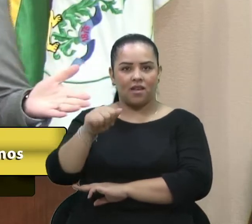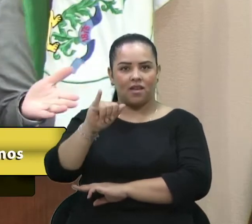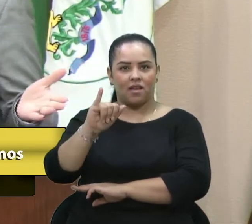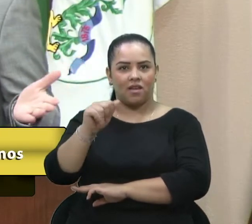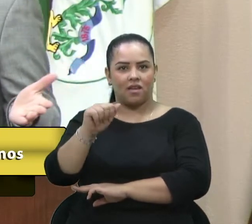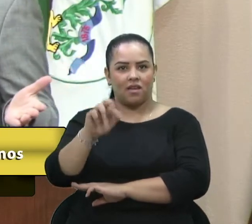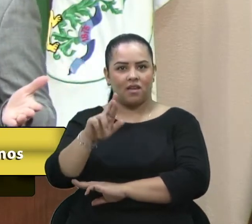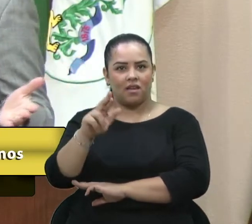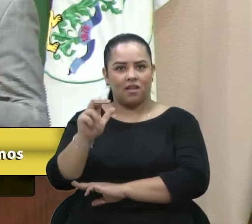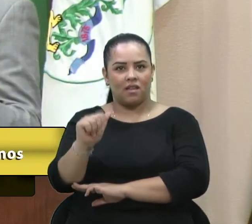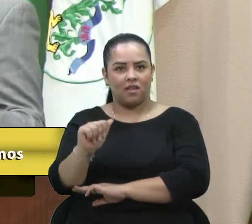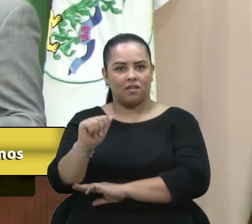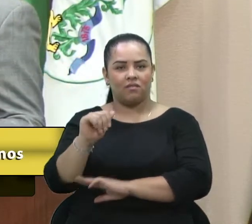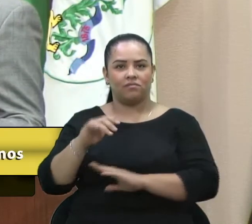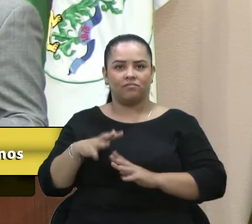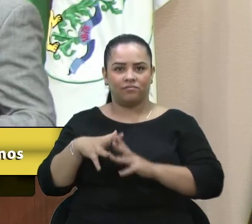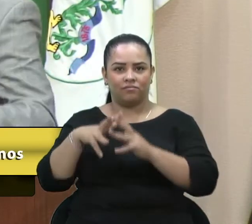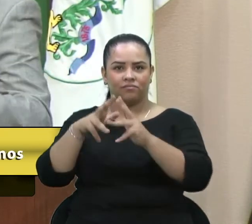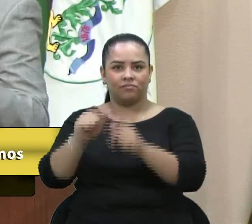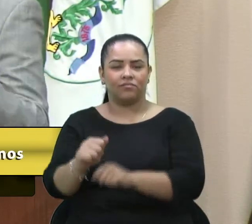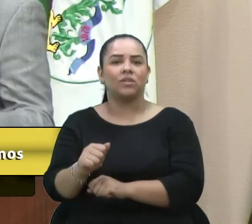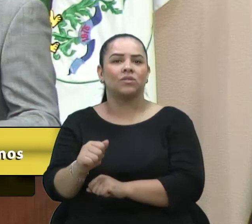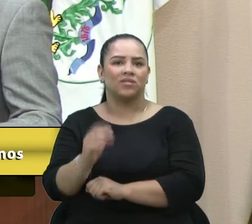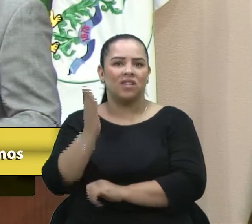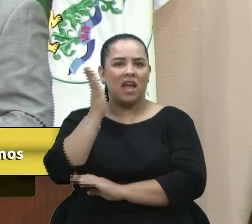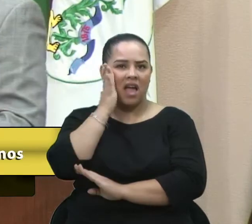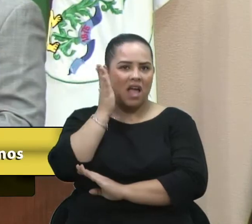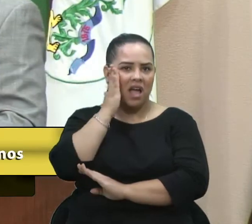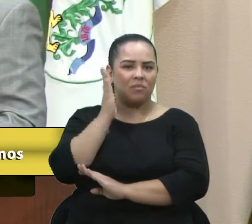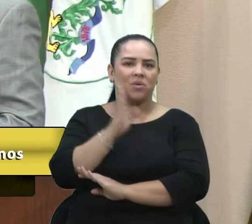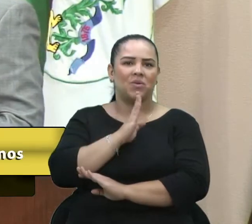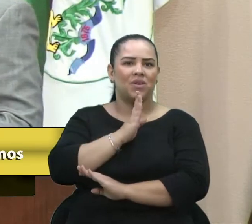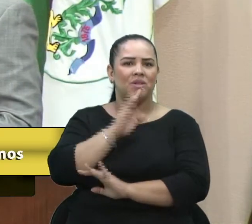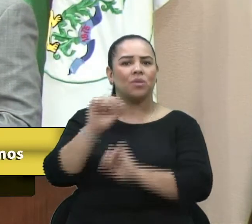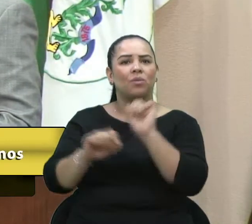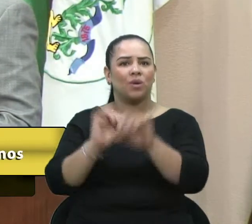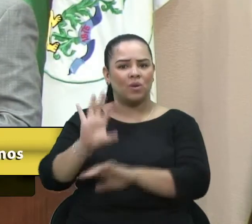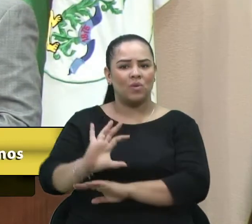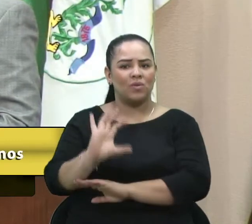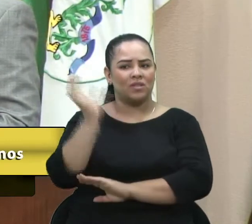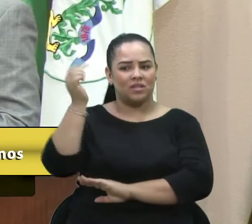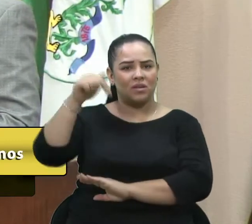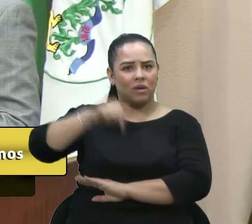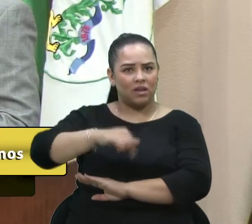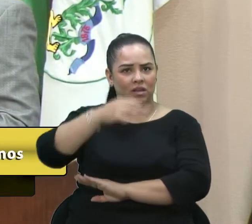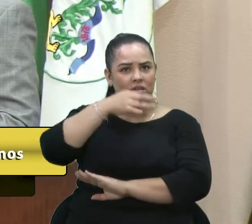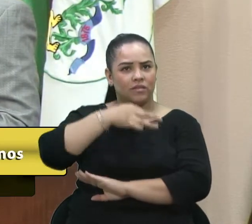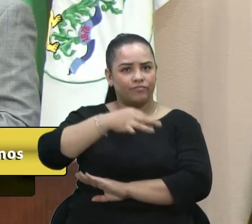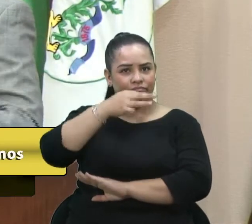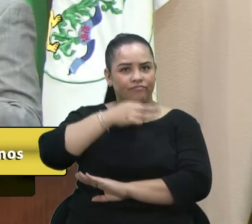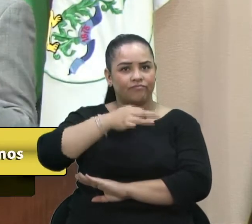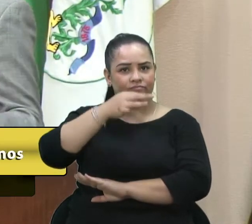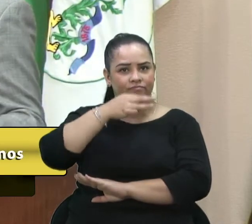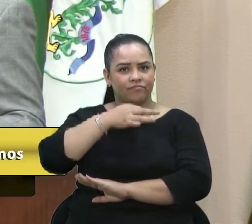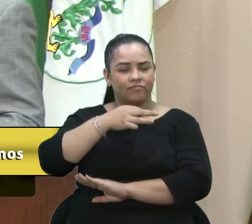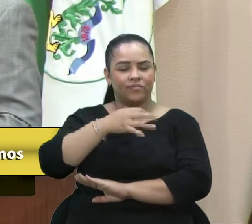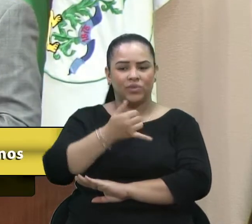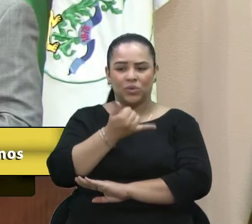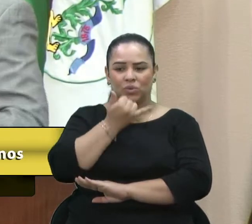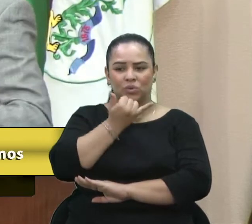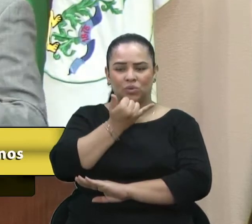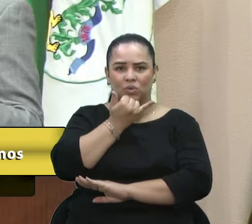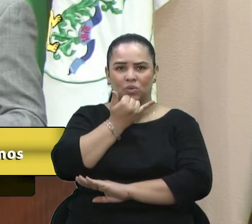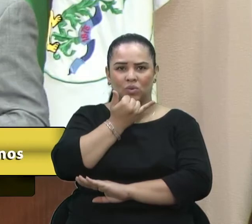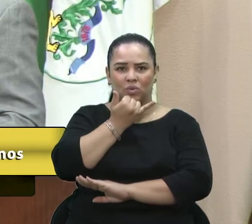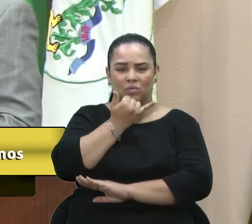vocês ouviram falar da atrocidade que aconteceu na nossa cidade de Caxias do Sul. Desculpe até a expressão, um